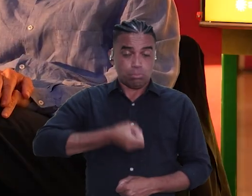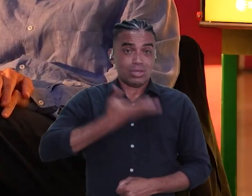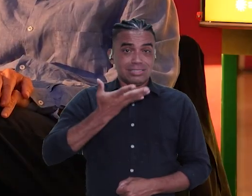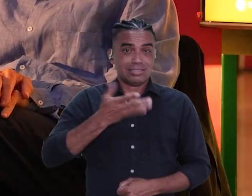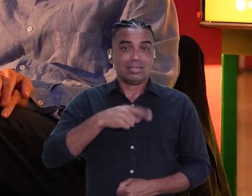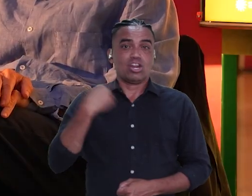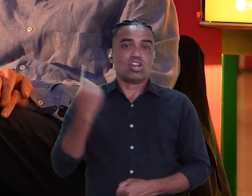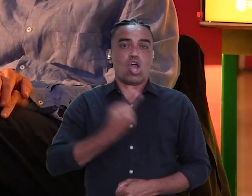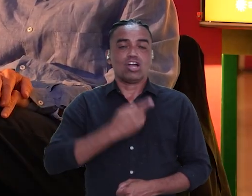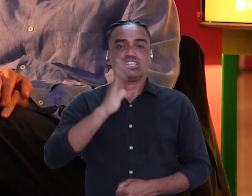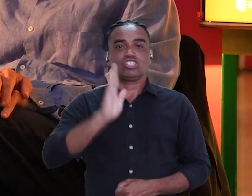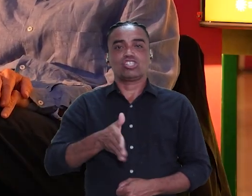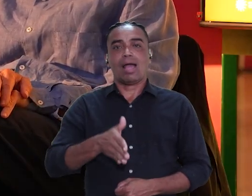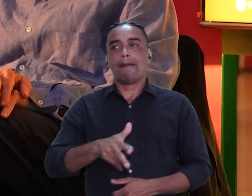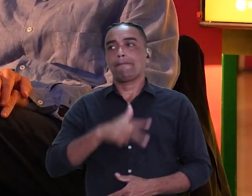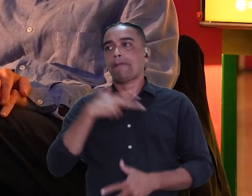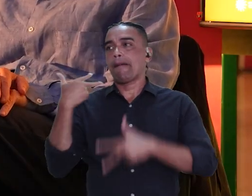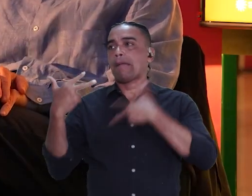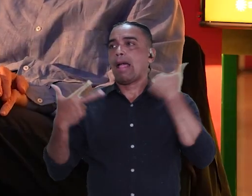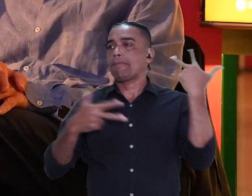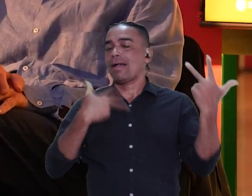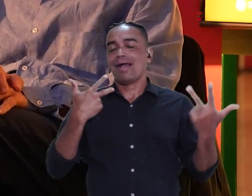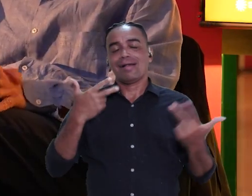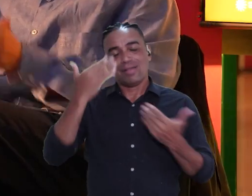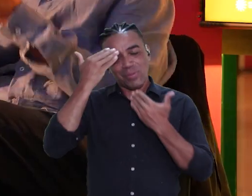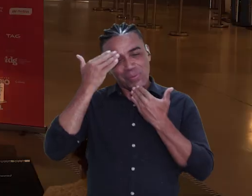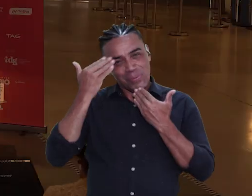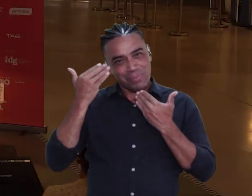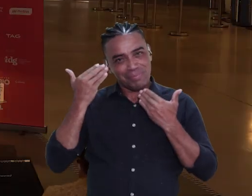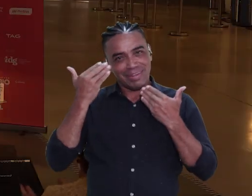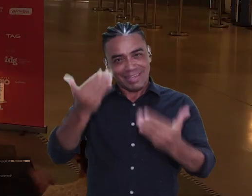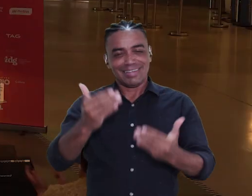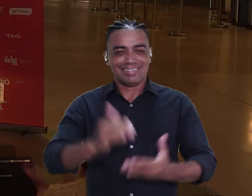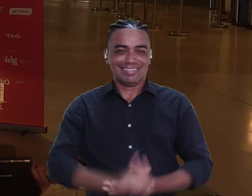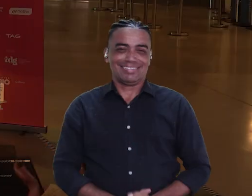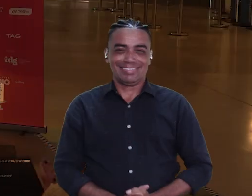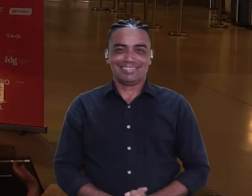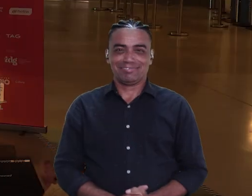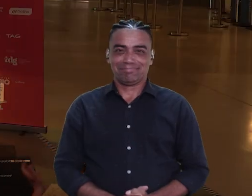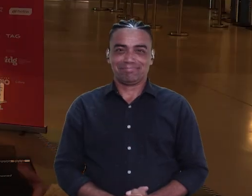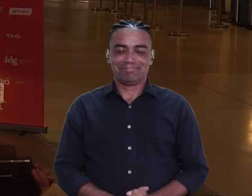poesia, nós já teríamos naufragado. Obrigada.